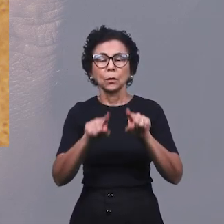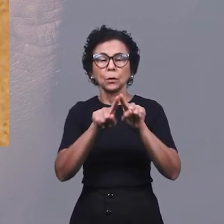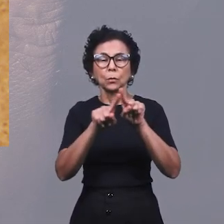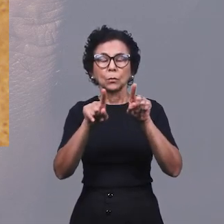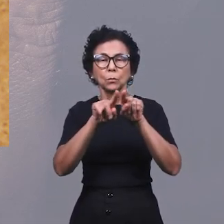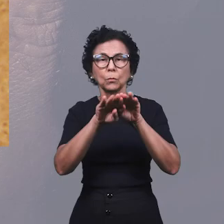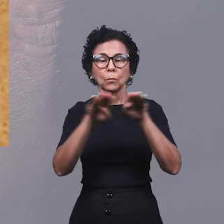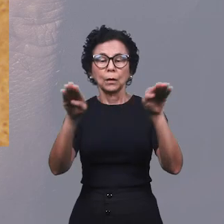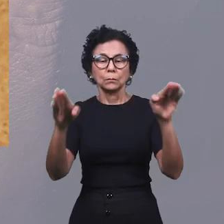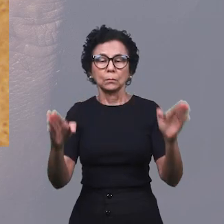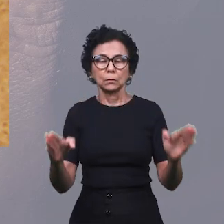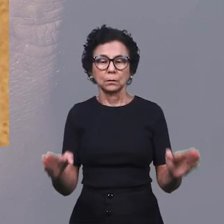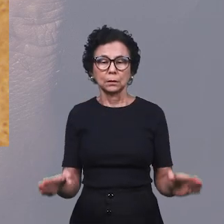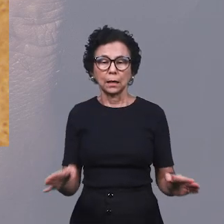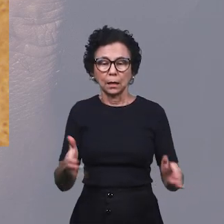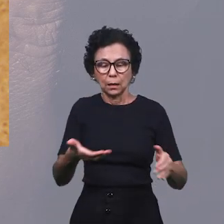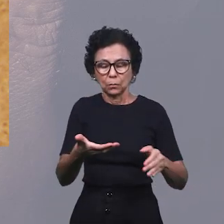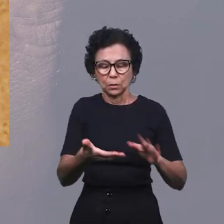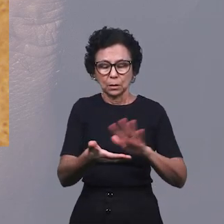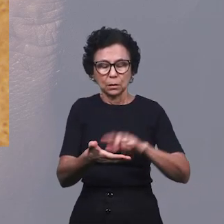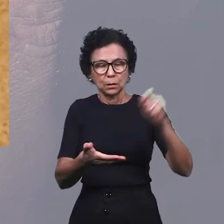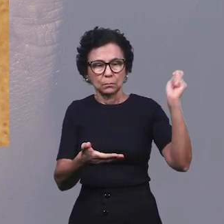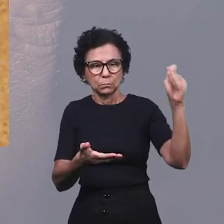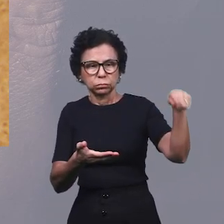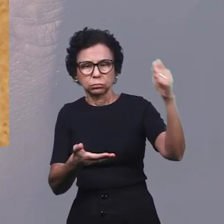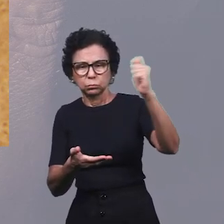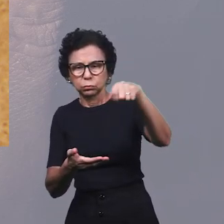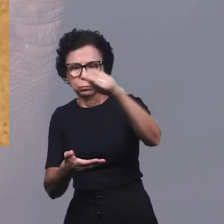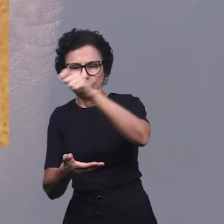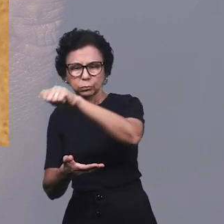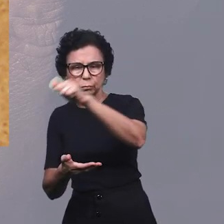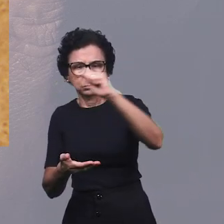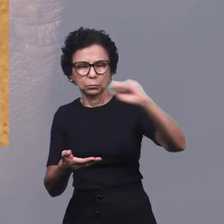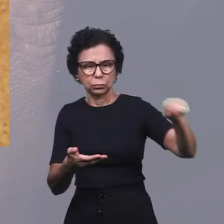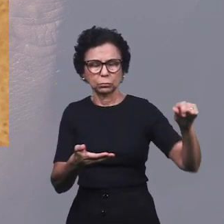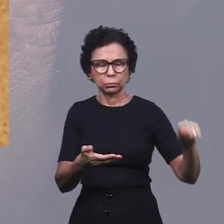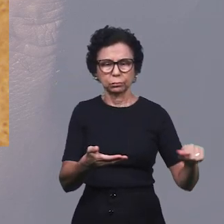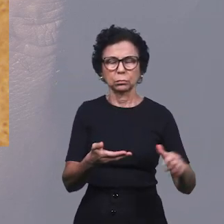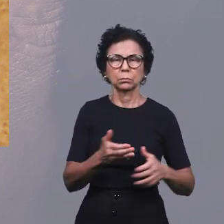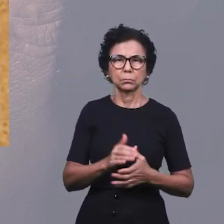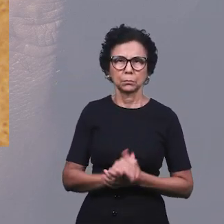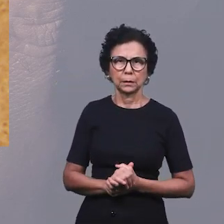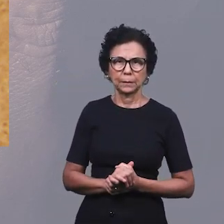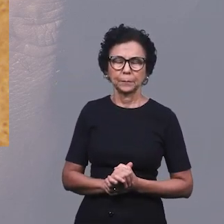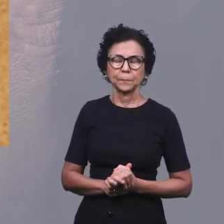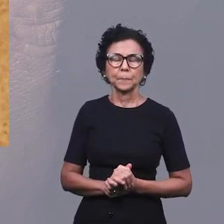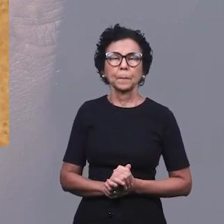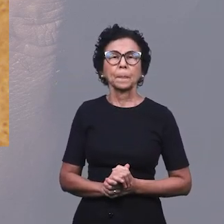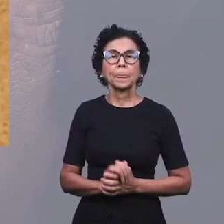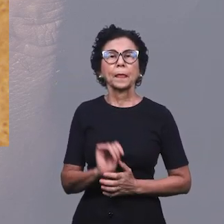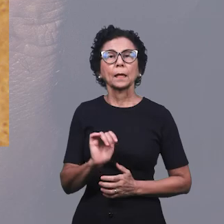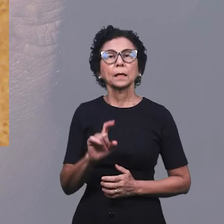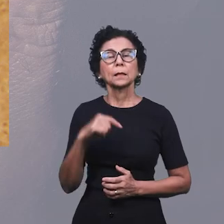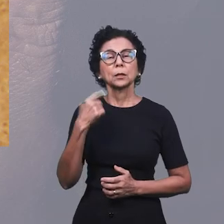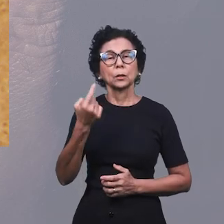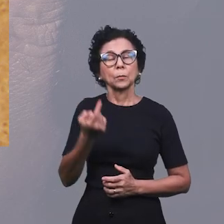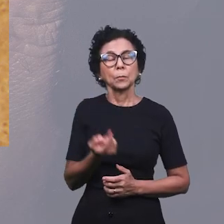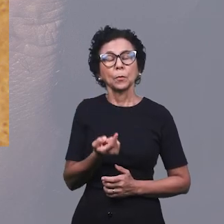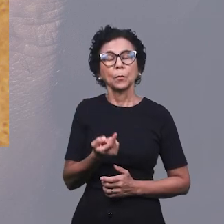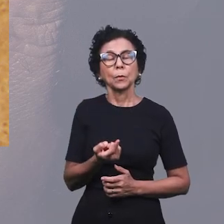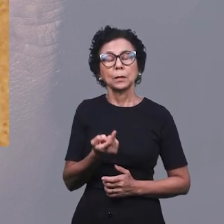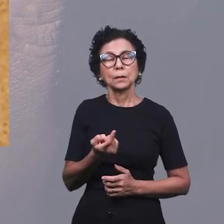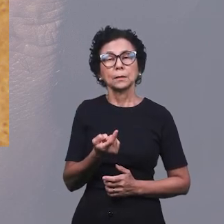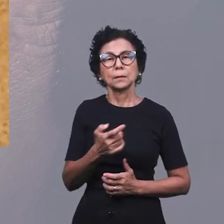no culto. E no caso do sumo sacerdote, esse sangue, ele entrava com